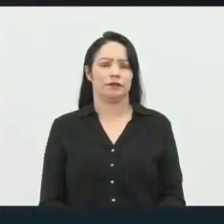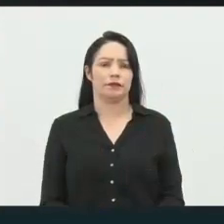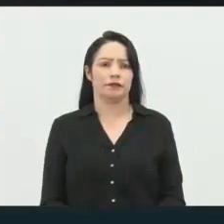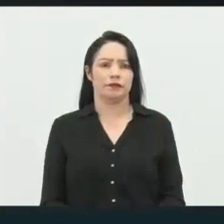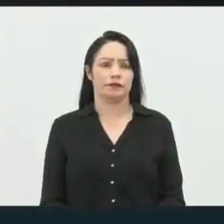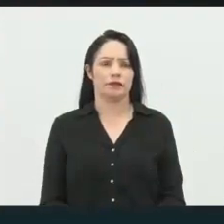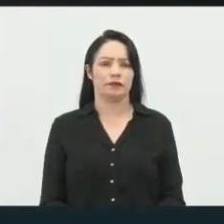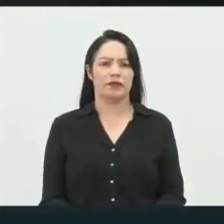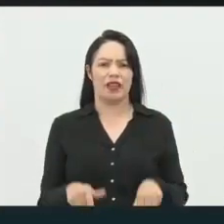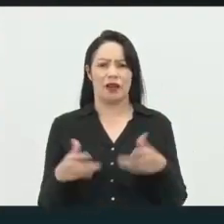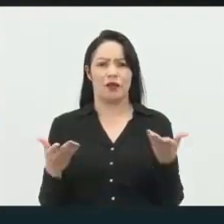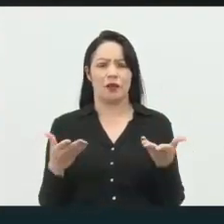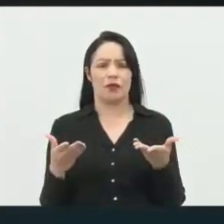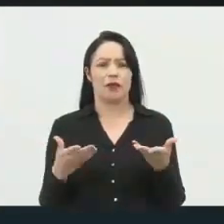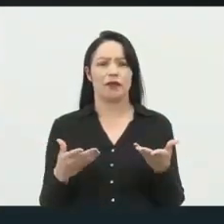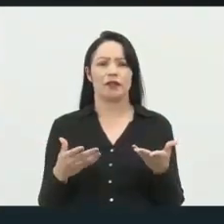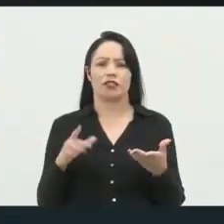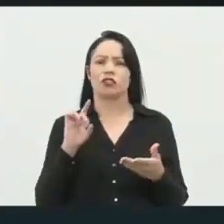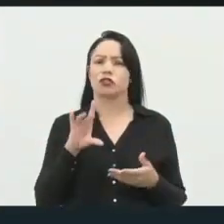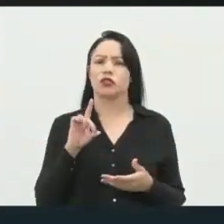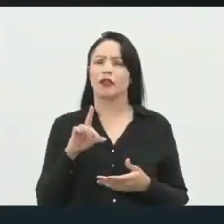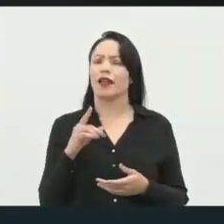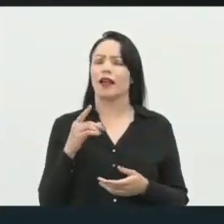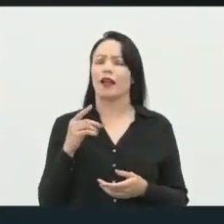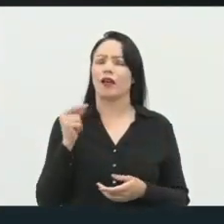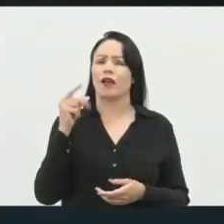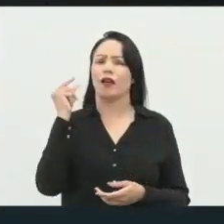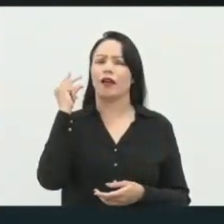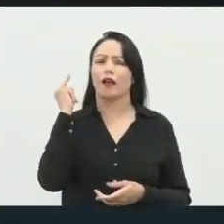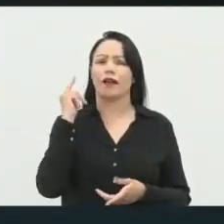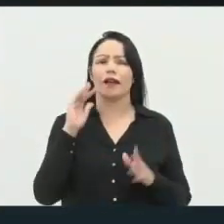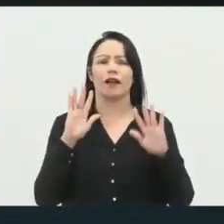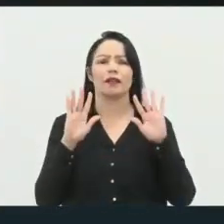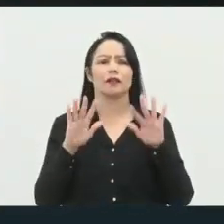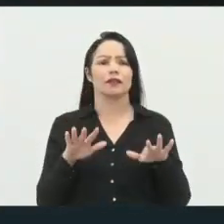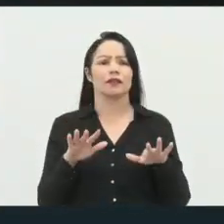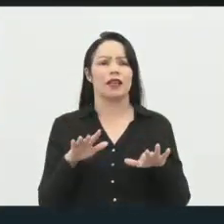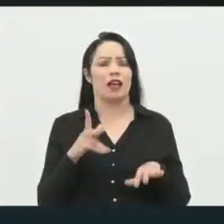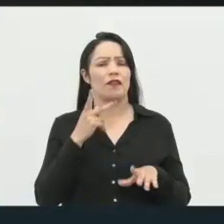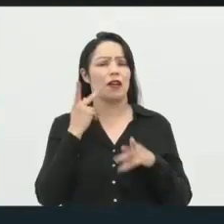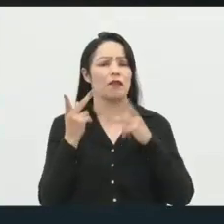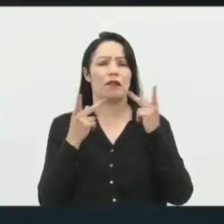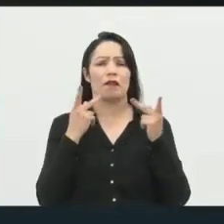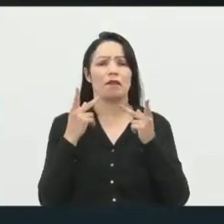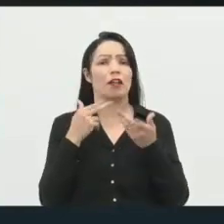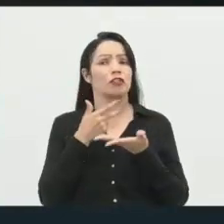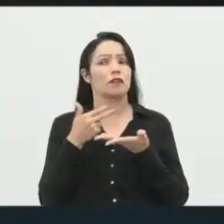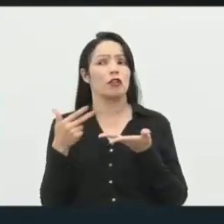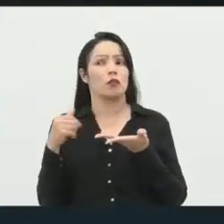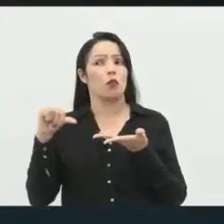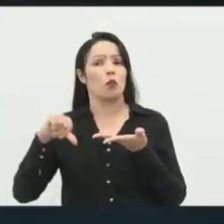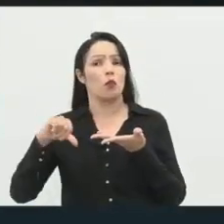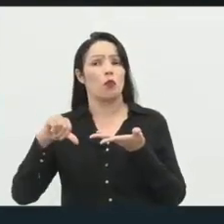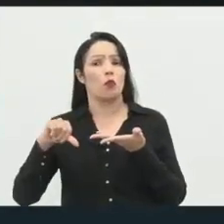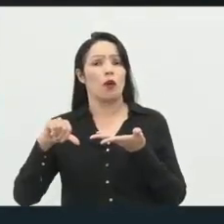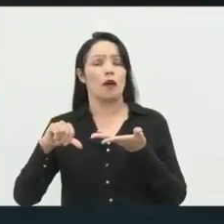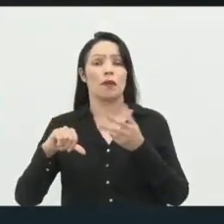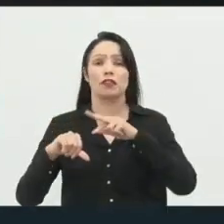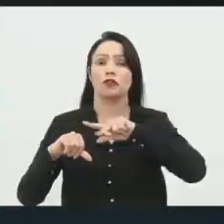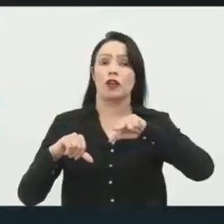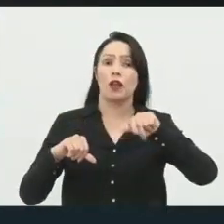tempo mas esse tempos anteriores sempre foi dessa maneira falam as coisas ruins mas não falam as coisas boas que